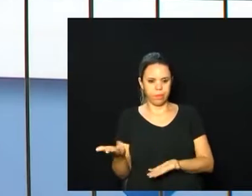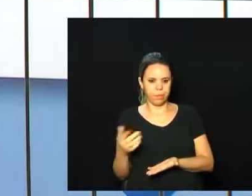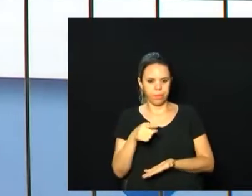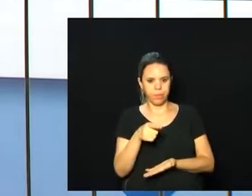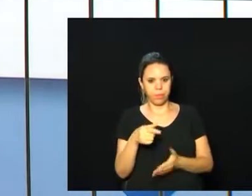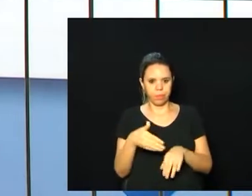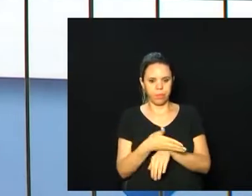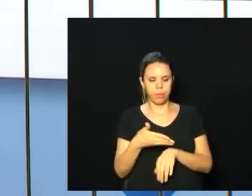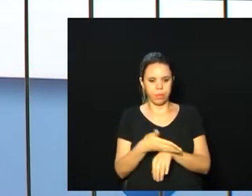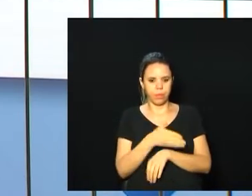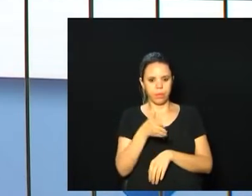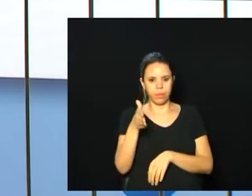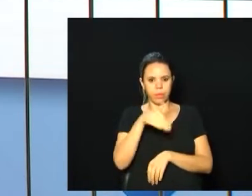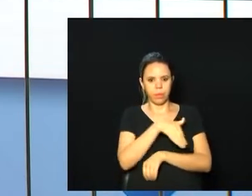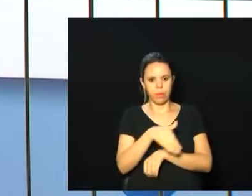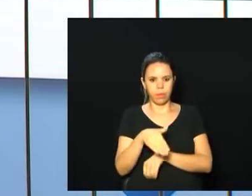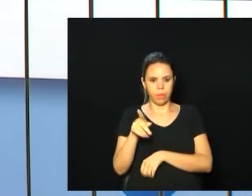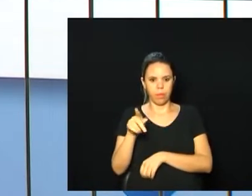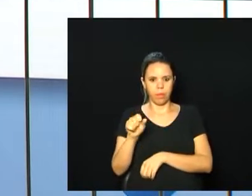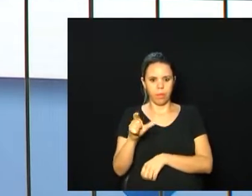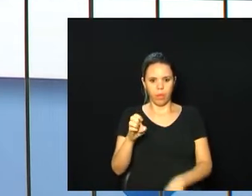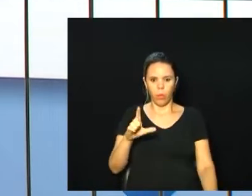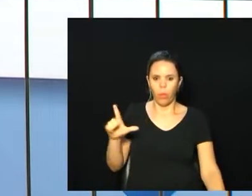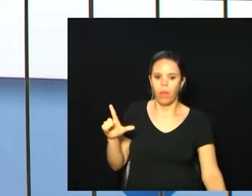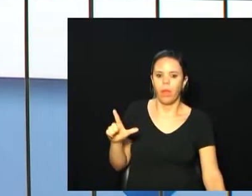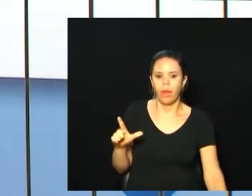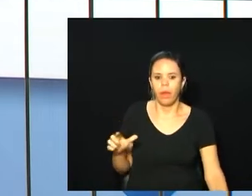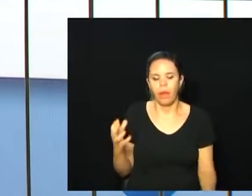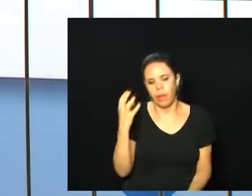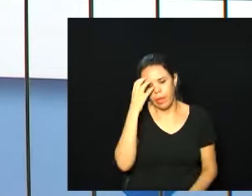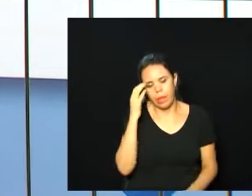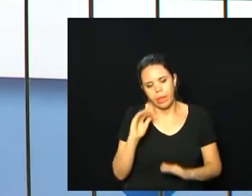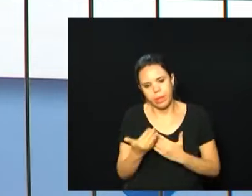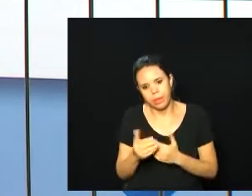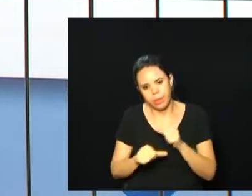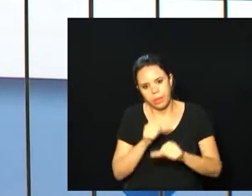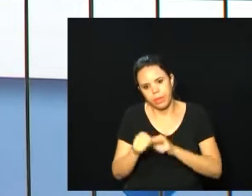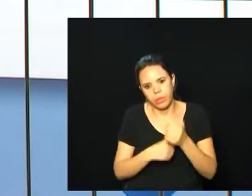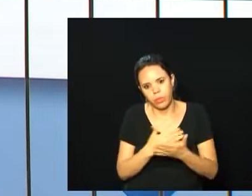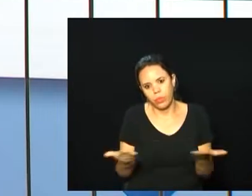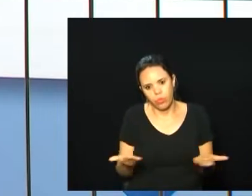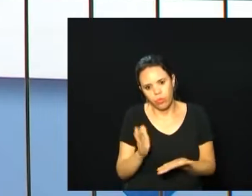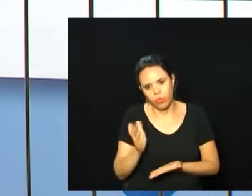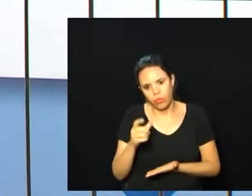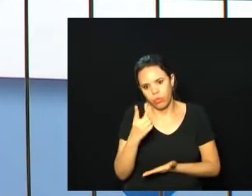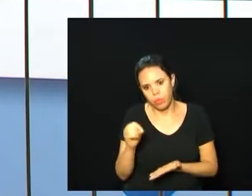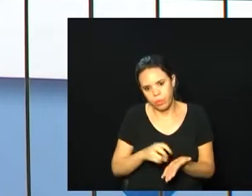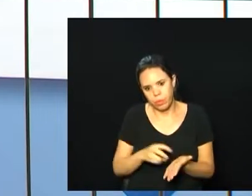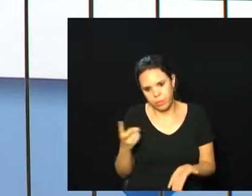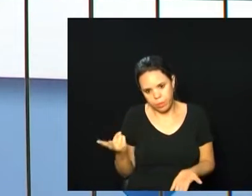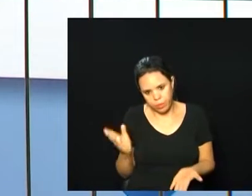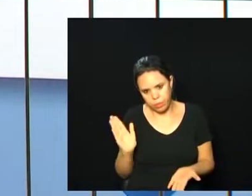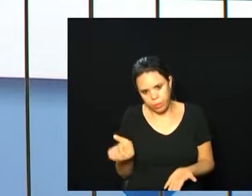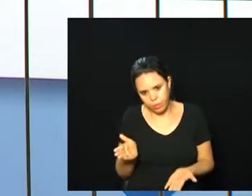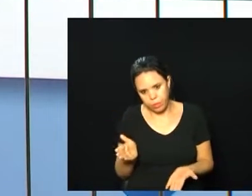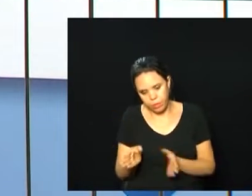que passa ali na rua Pascoal Norte, no bairro Parque Taquaral, a alteração começou hoje já às 10 horas.